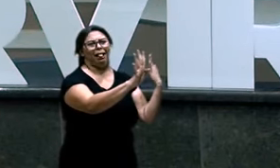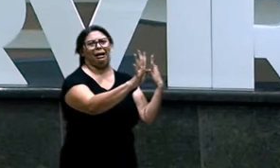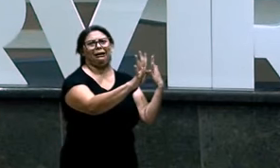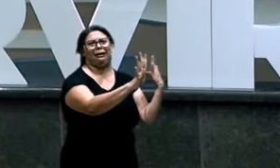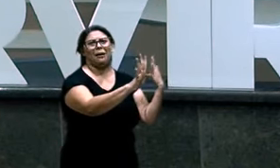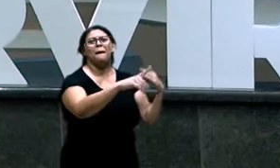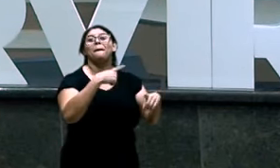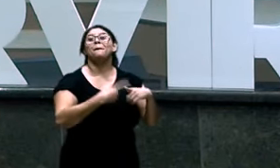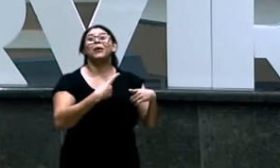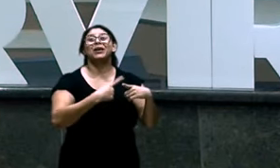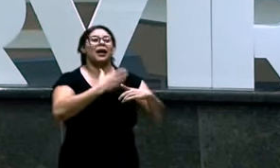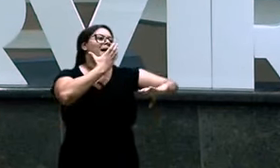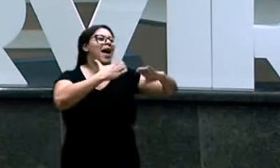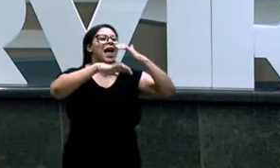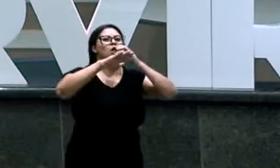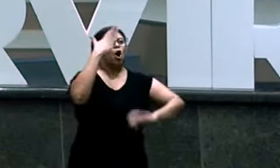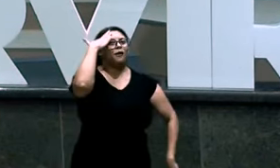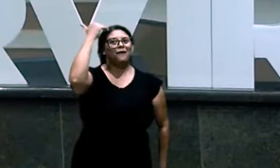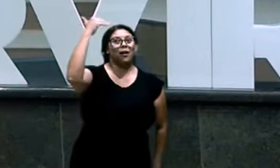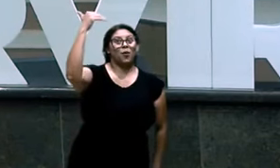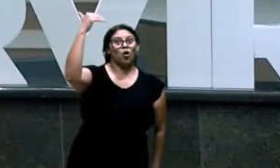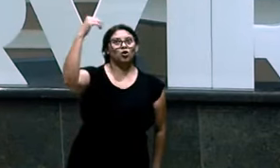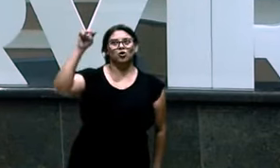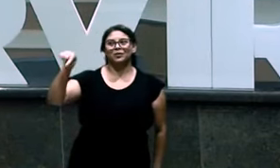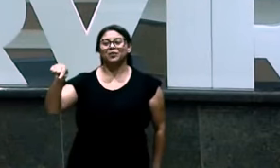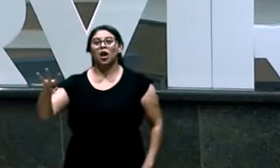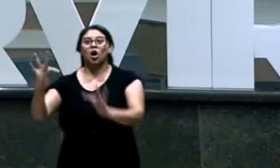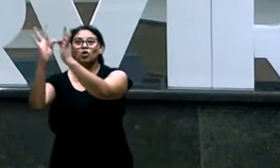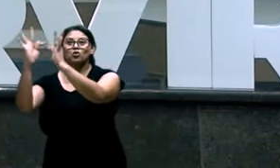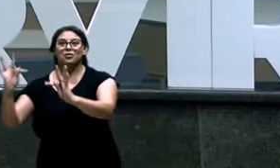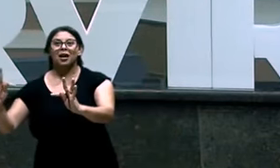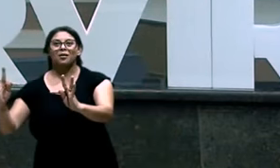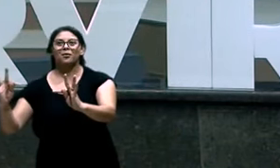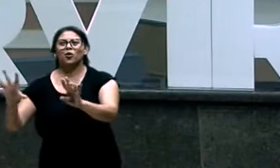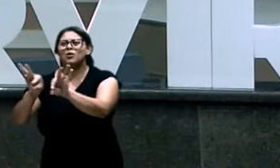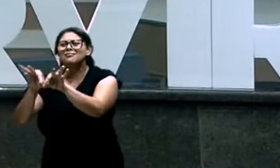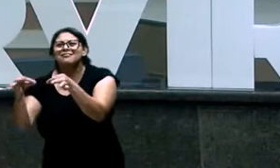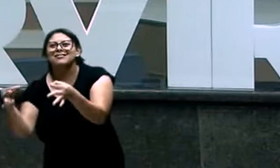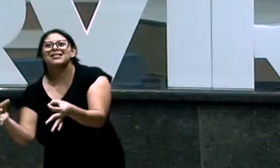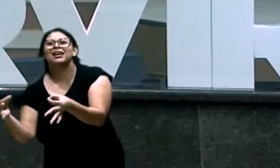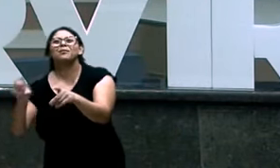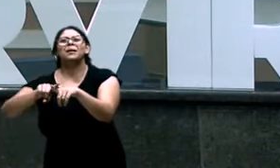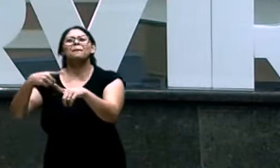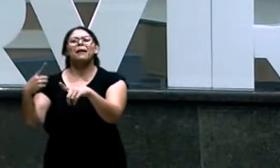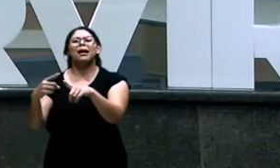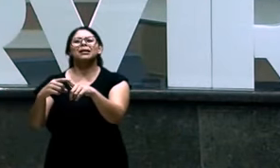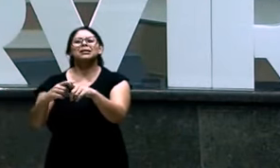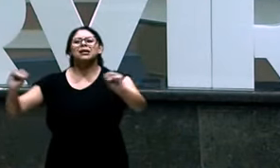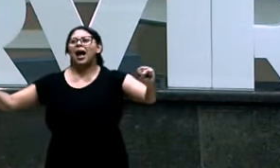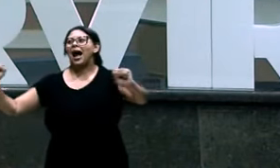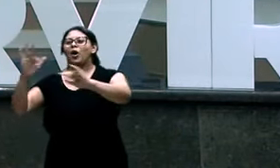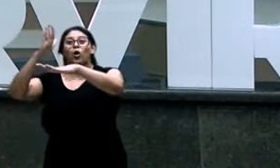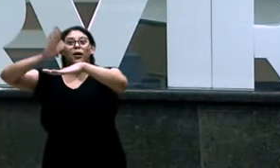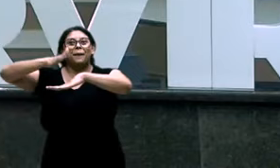Tem cantor famoso, tem cantora, tem pregador. O segundo não tem ninguém, mas tem algo no segundo que é maior que o primeiro. A